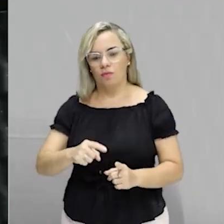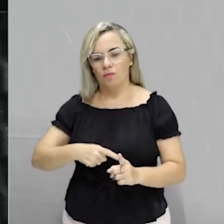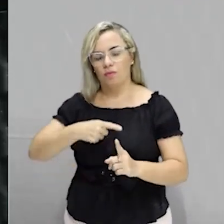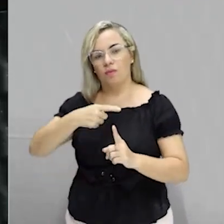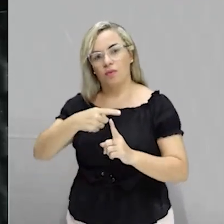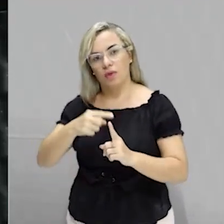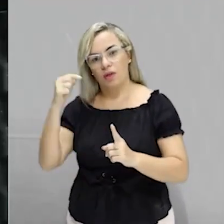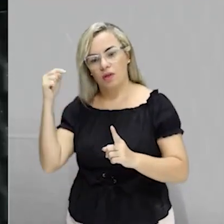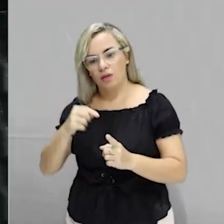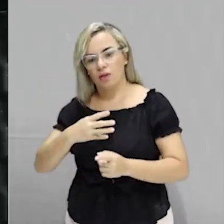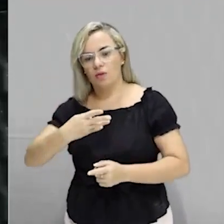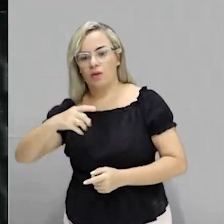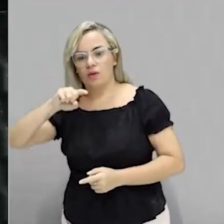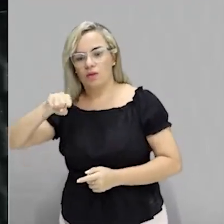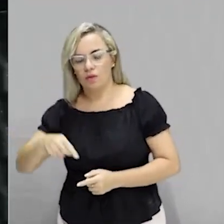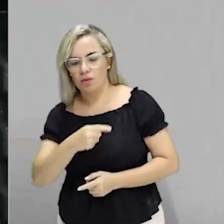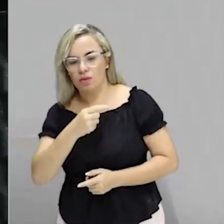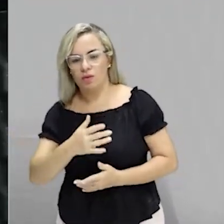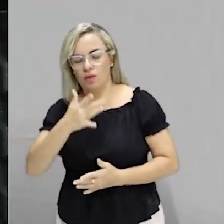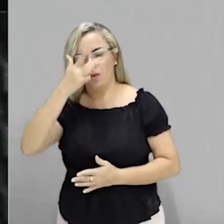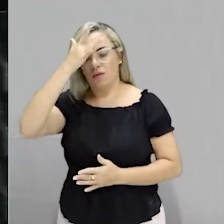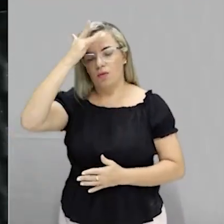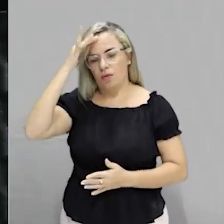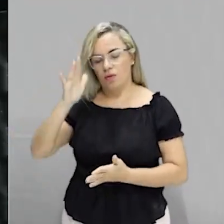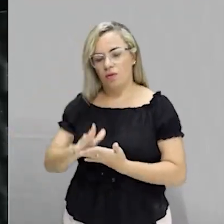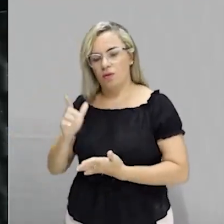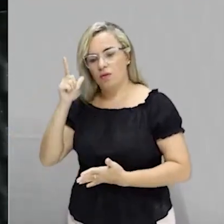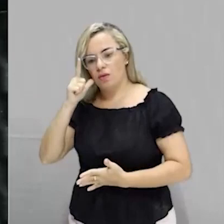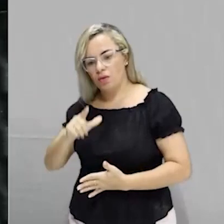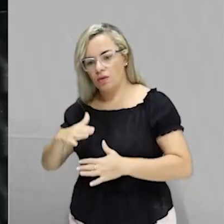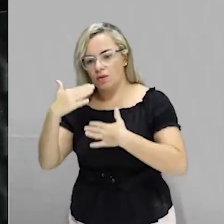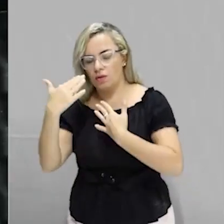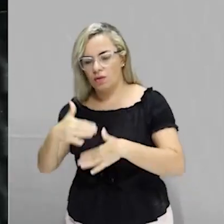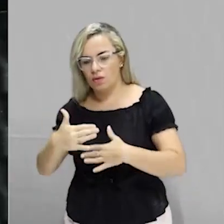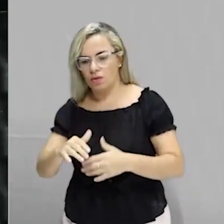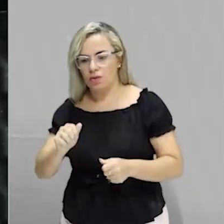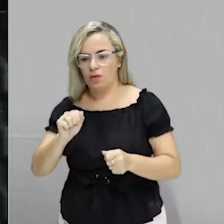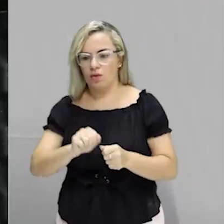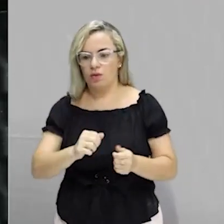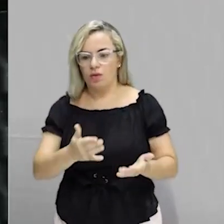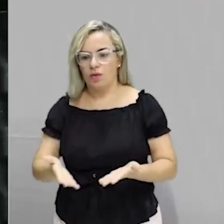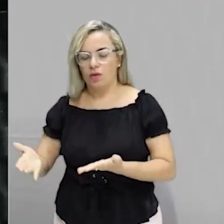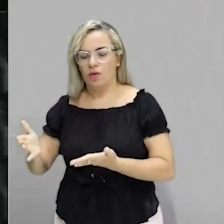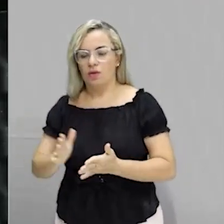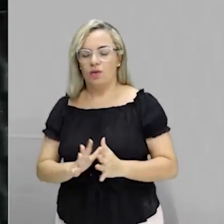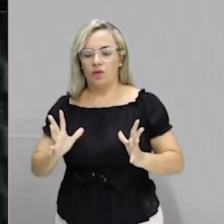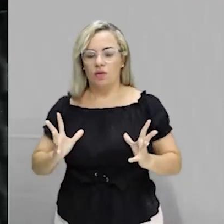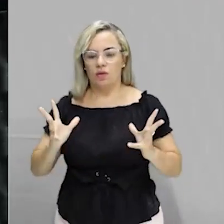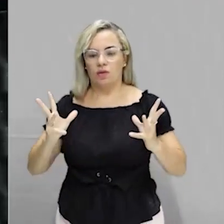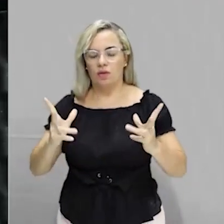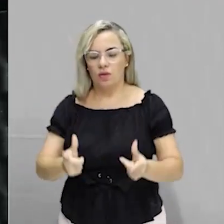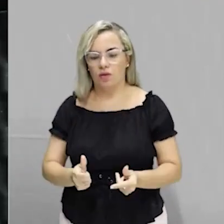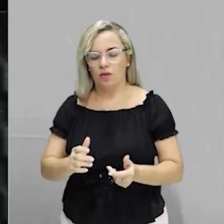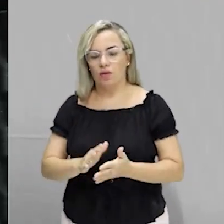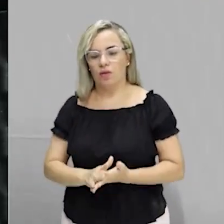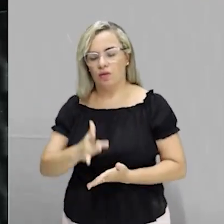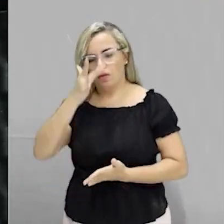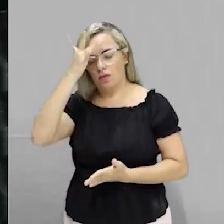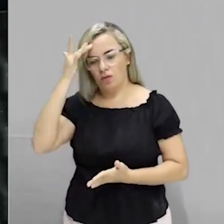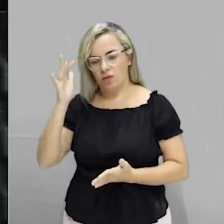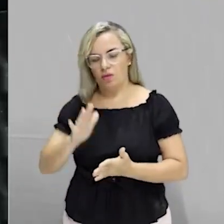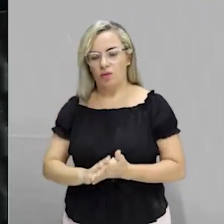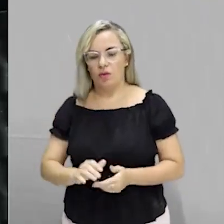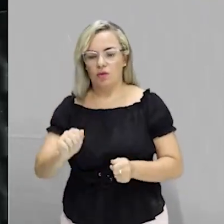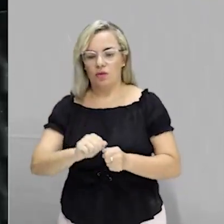4.000 candidatos se inscreveram, conseguiram se inscrever. Logo, eu tenho um total de quantos candidatos?